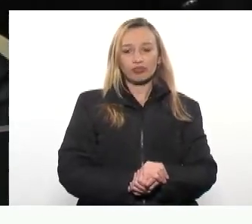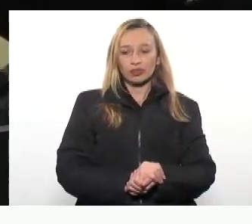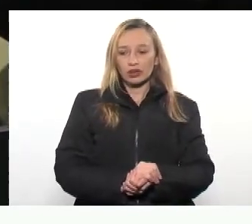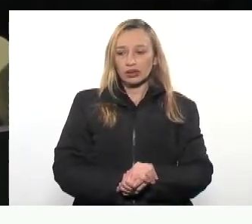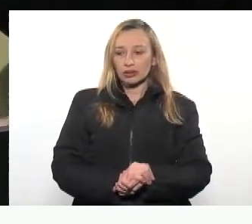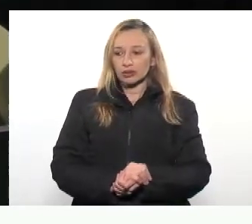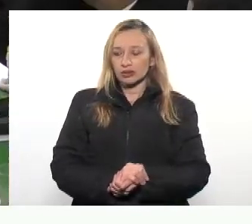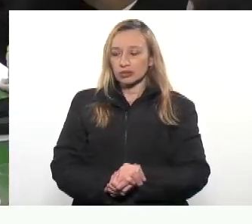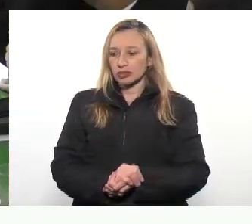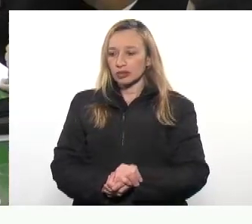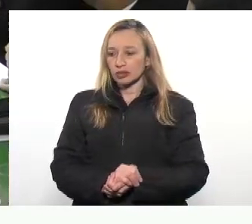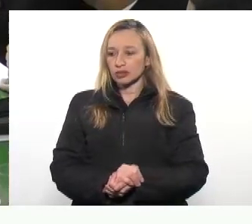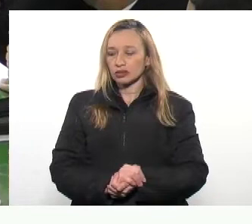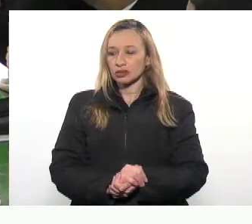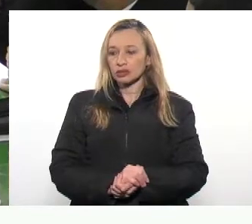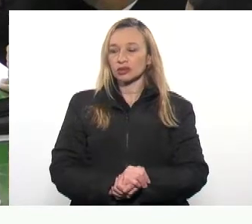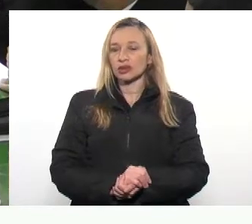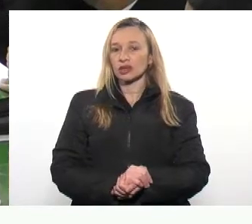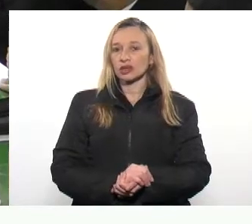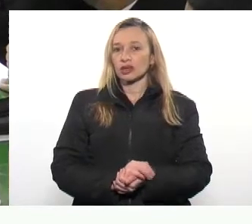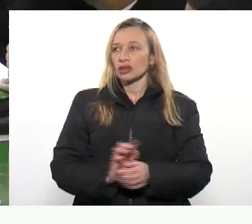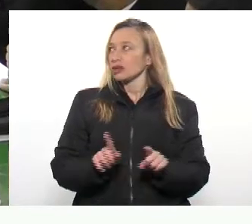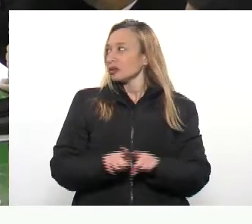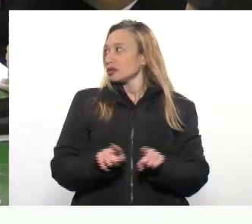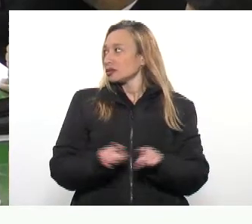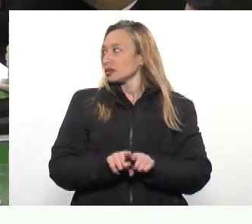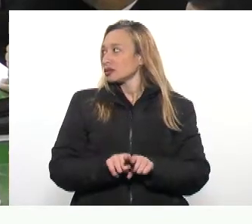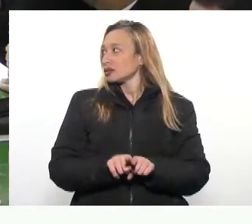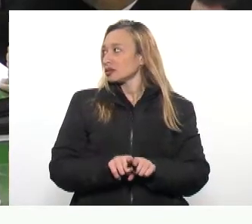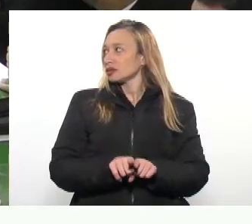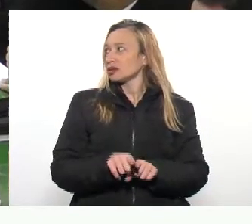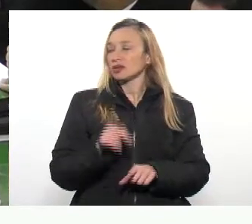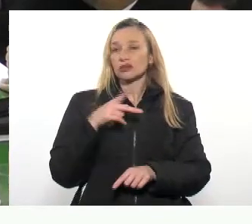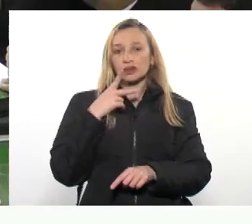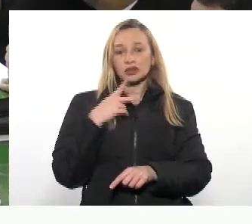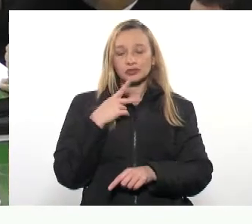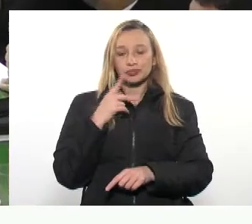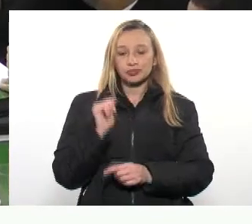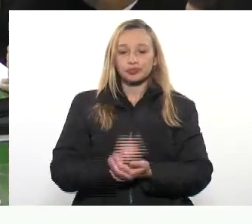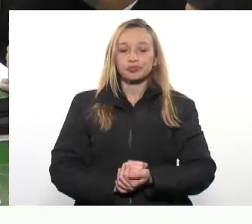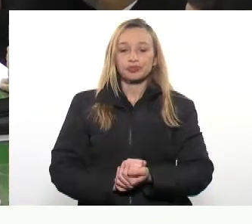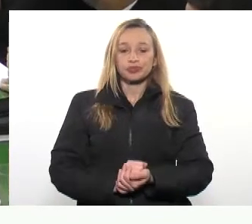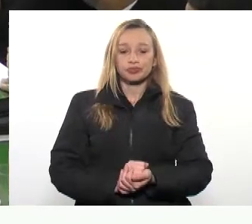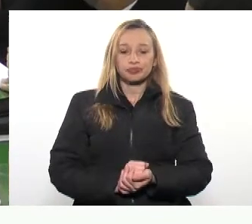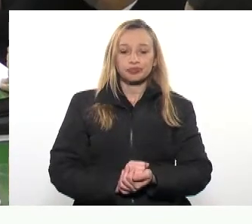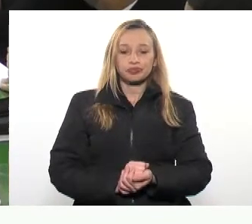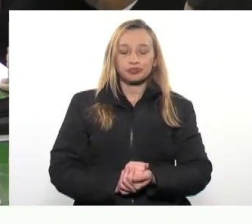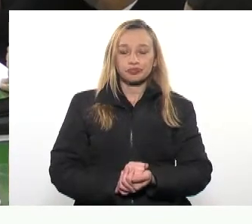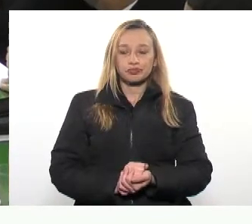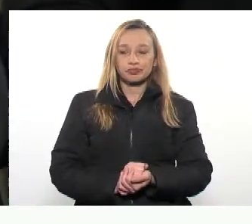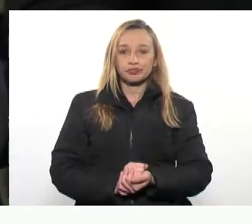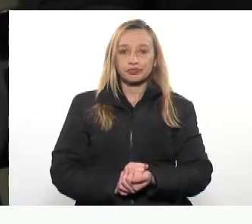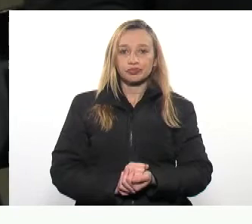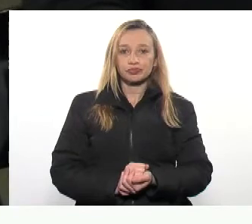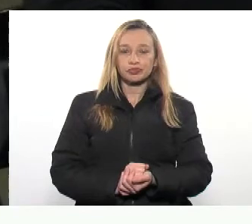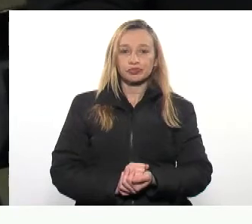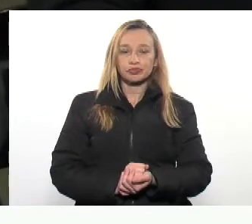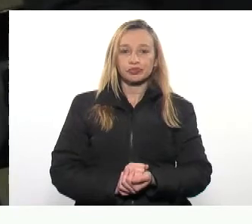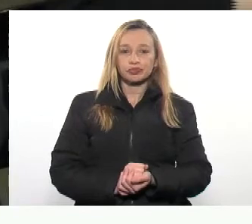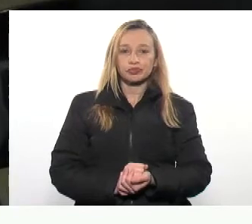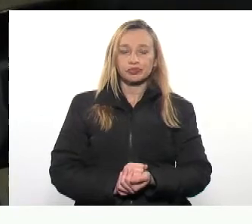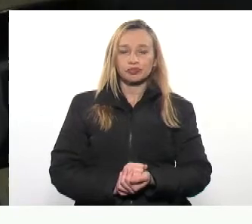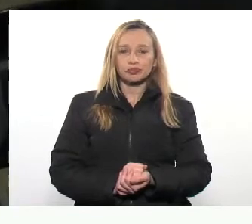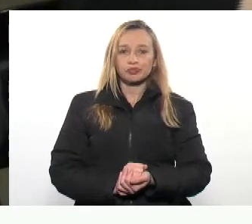Eu acabei não abordando um ponto que o Excelência levantou, que é o seguinte: a gente, por conta